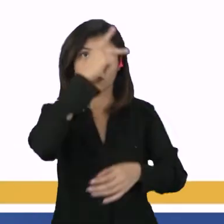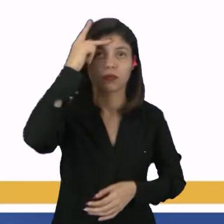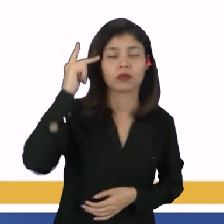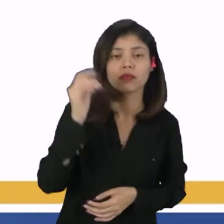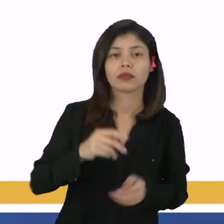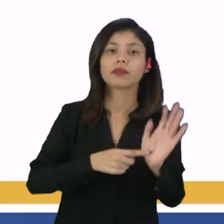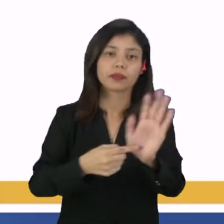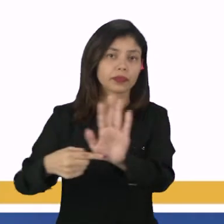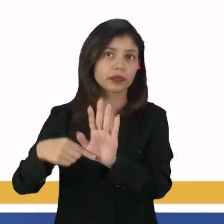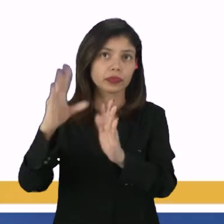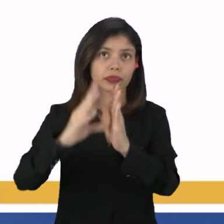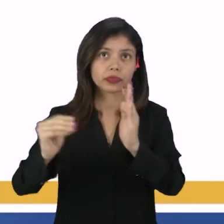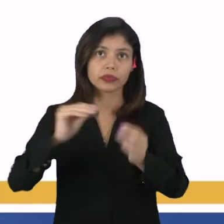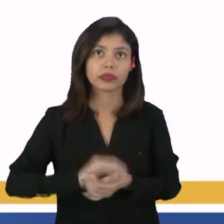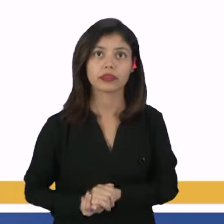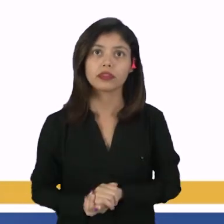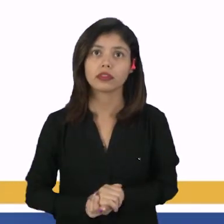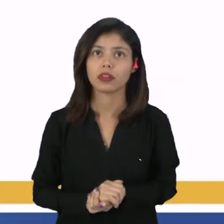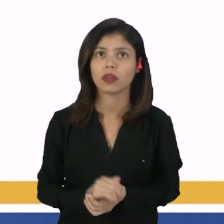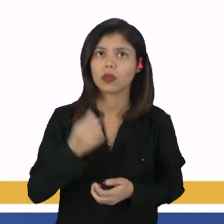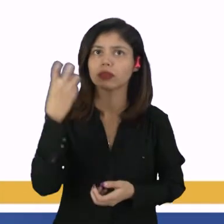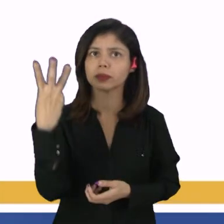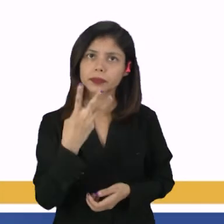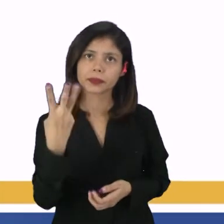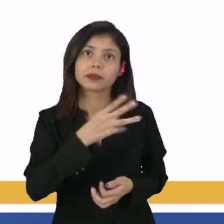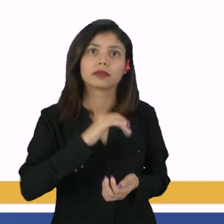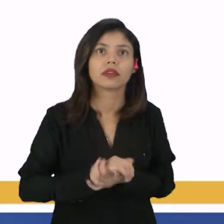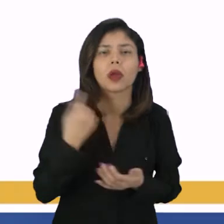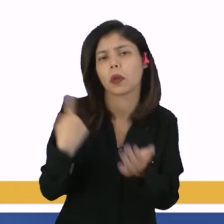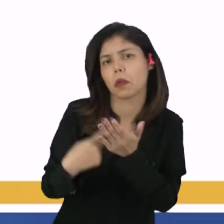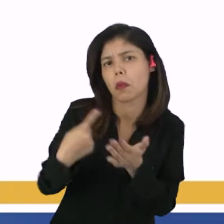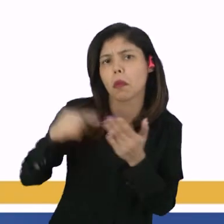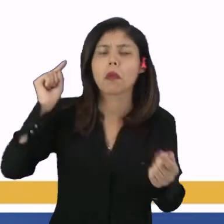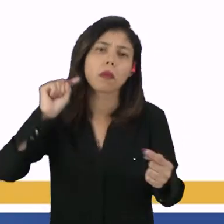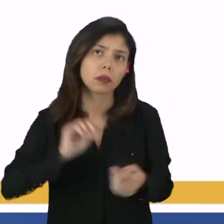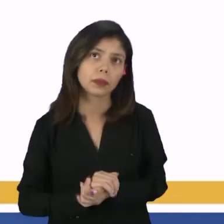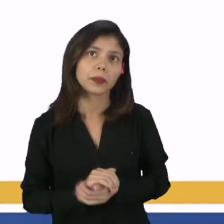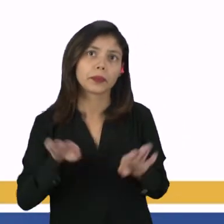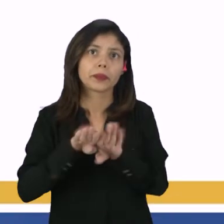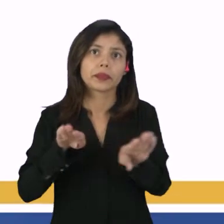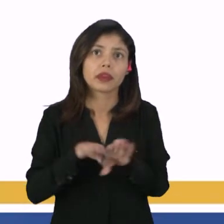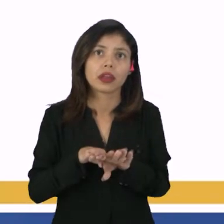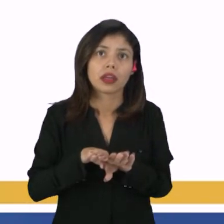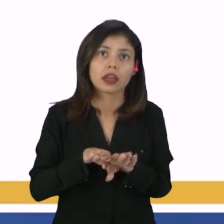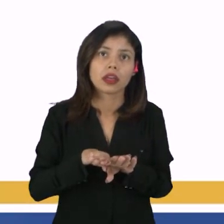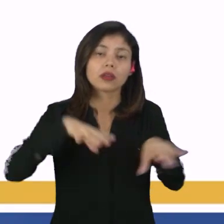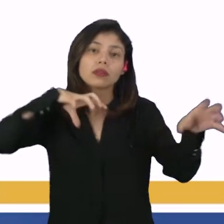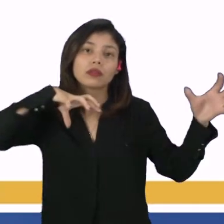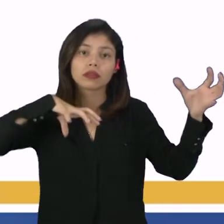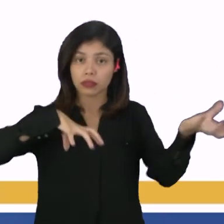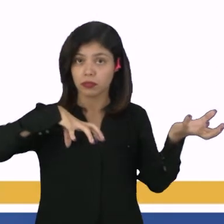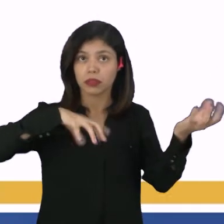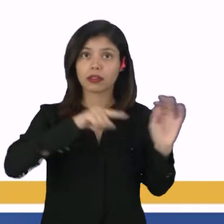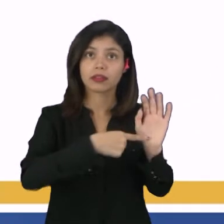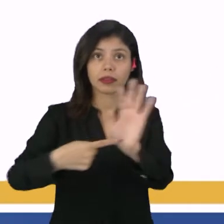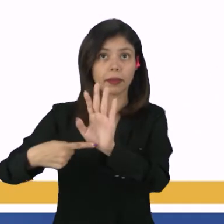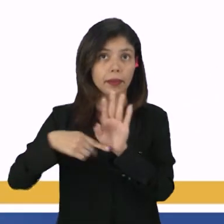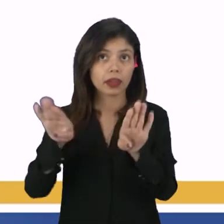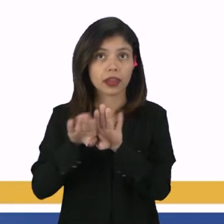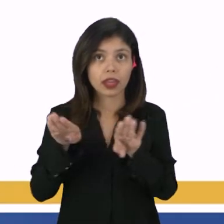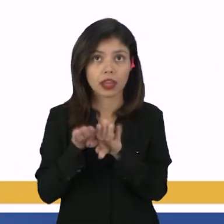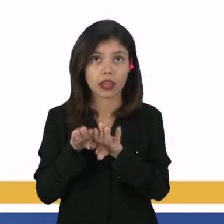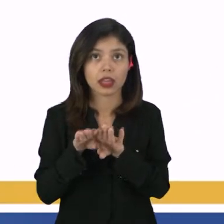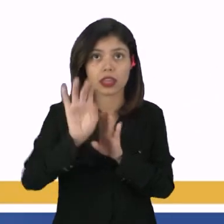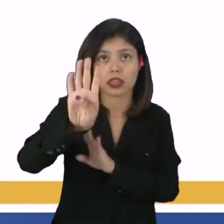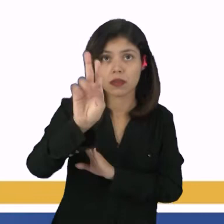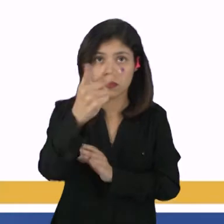postou? Ou 3. Caso você também não concordasse com o ato dos deputados da Bahia e sentisse a necessidade de se